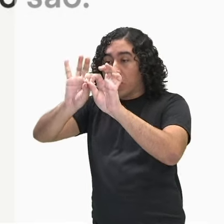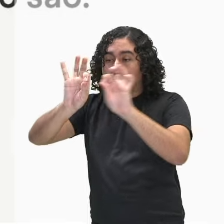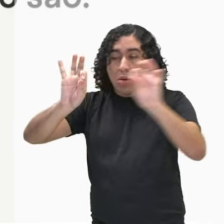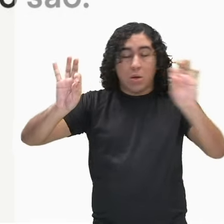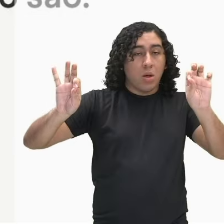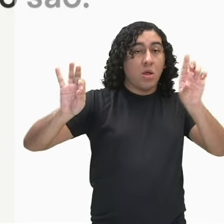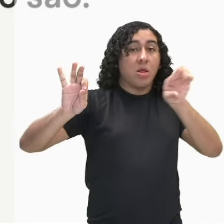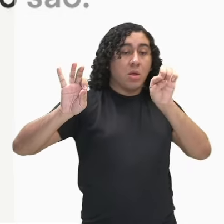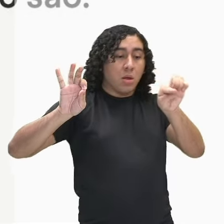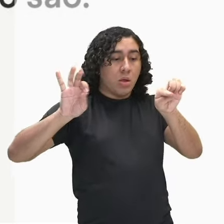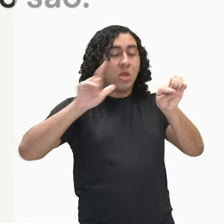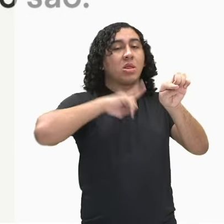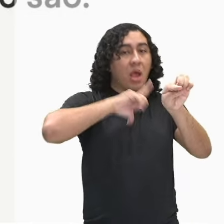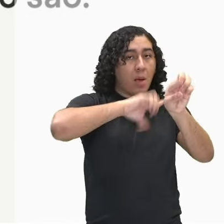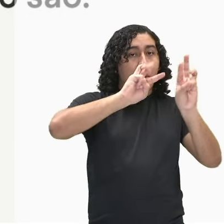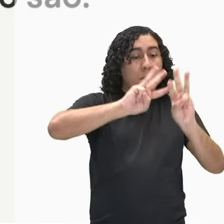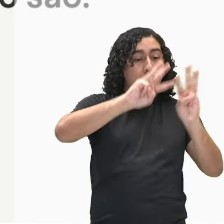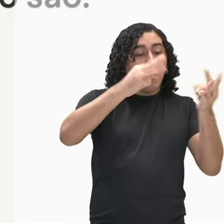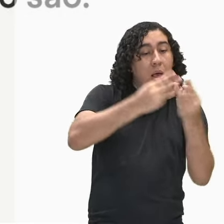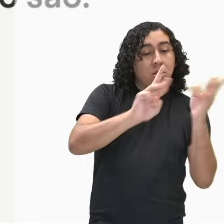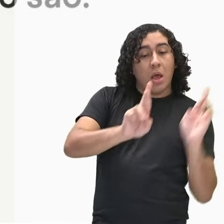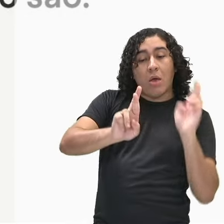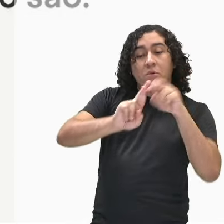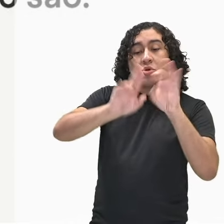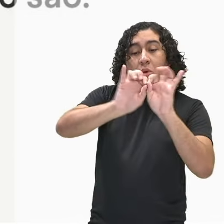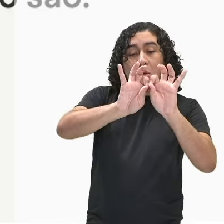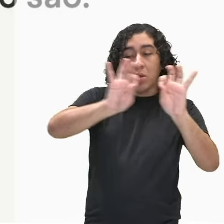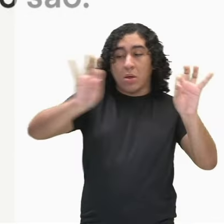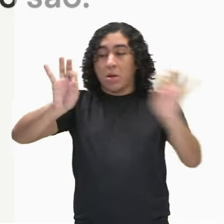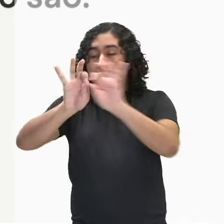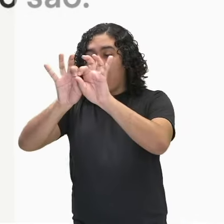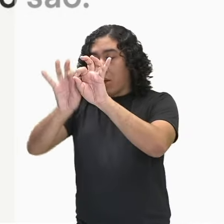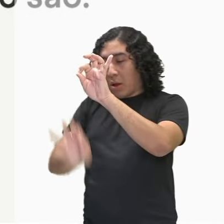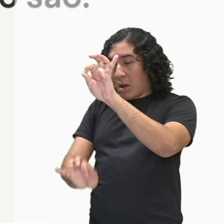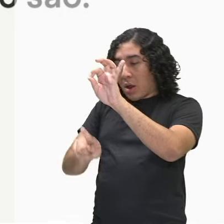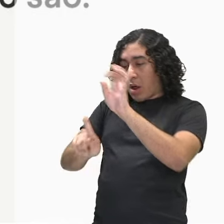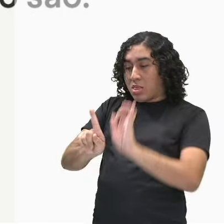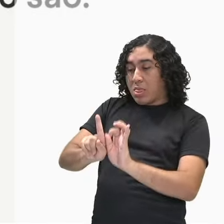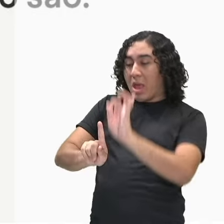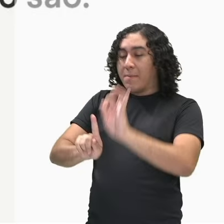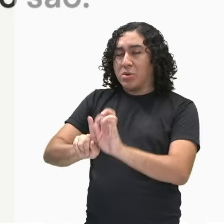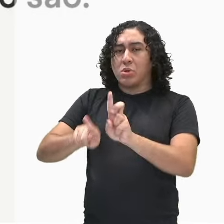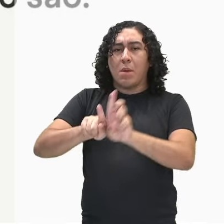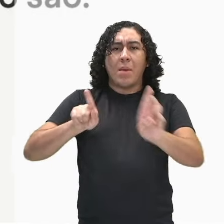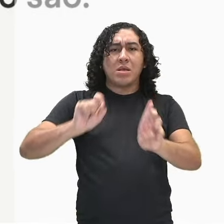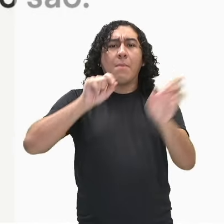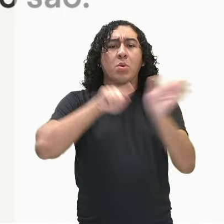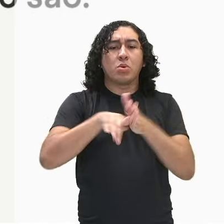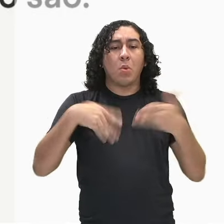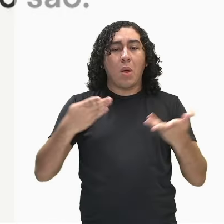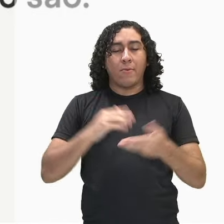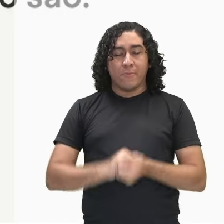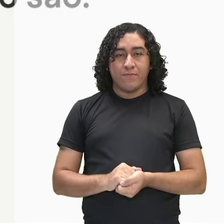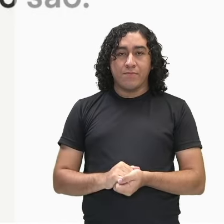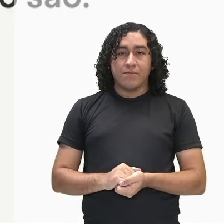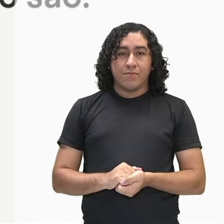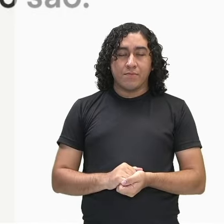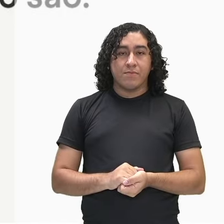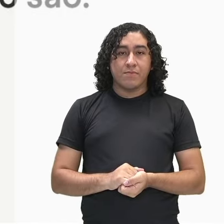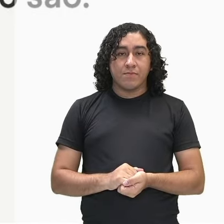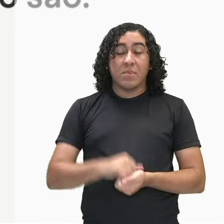massa relacionada com a temperatura. Mas o que a questão quer dizer? A partir da análise desse gráfico,